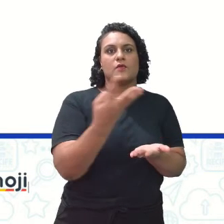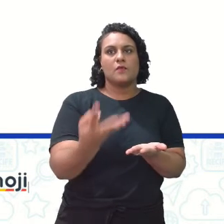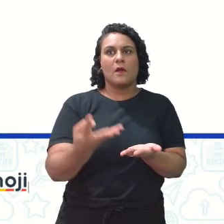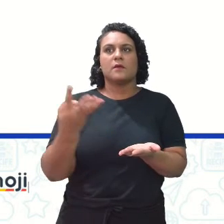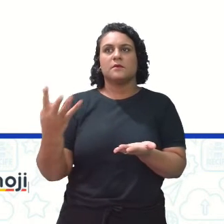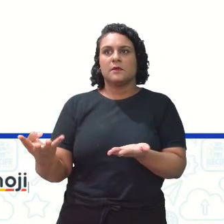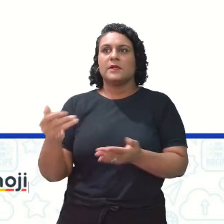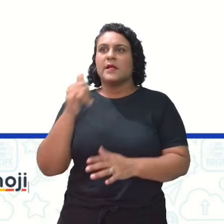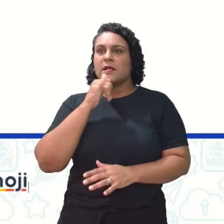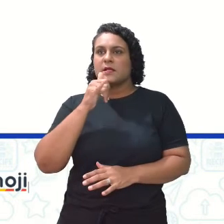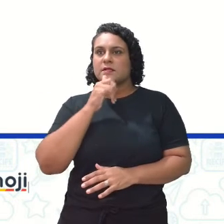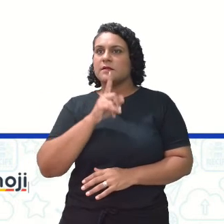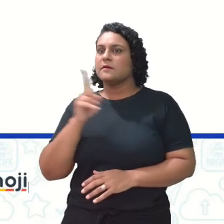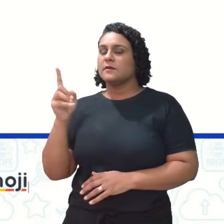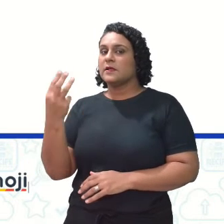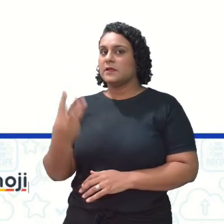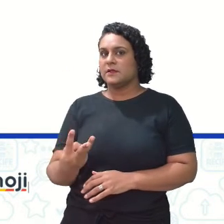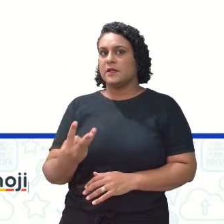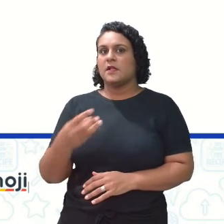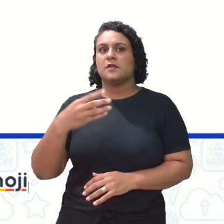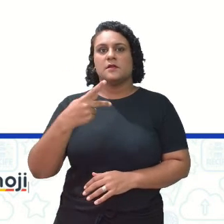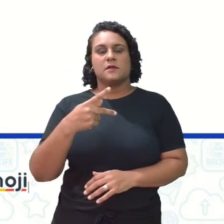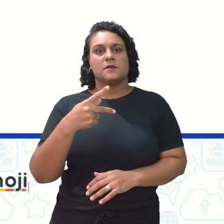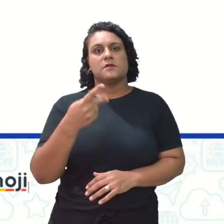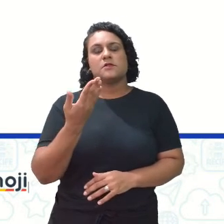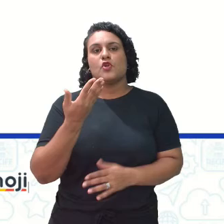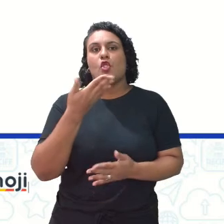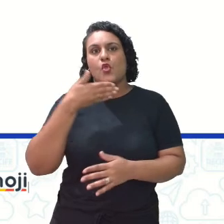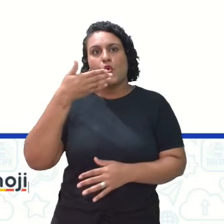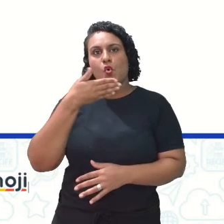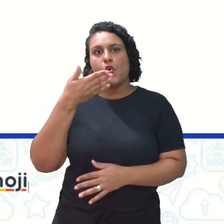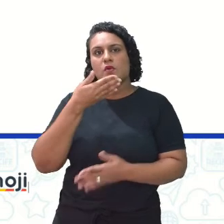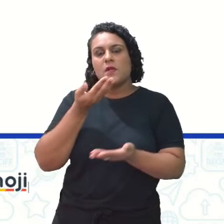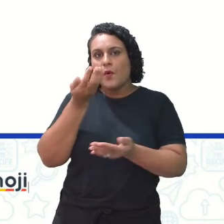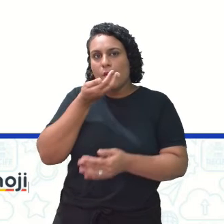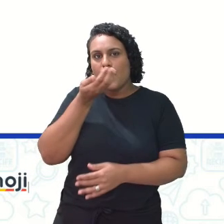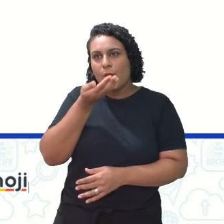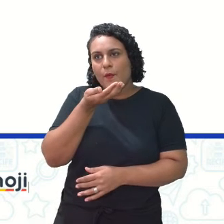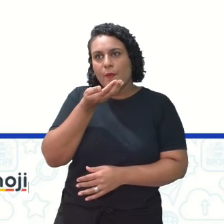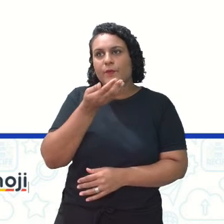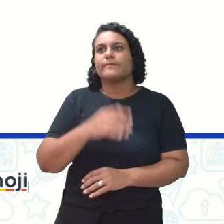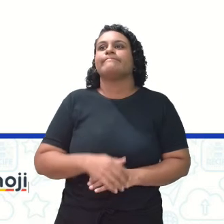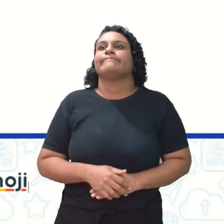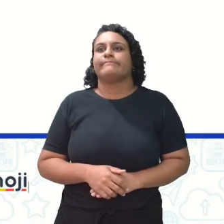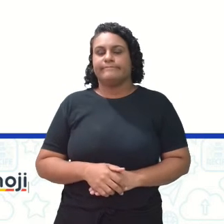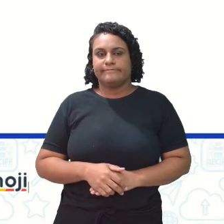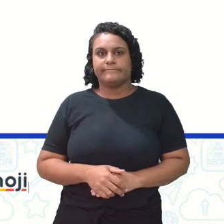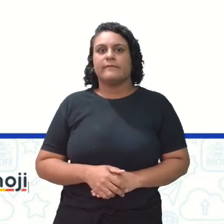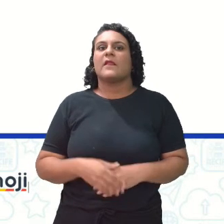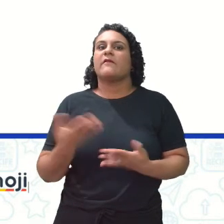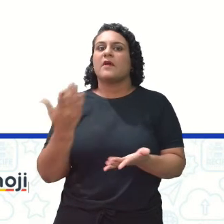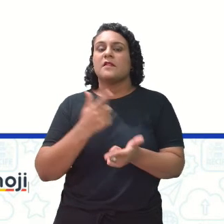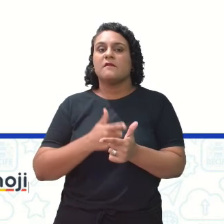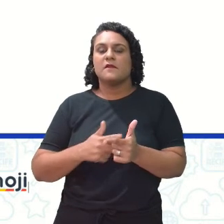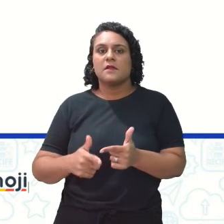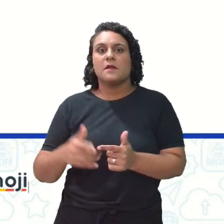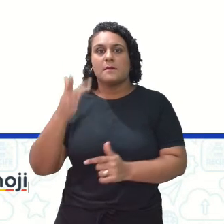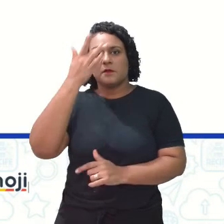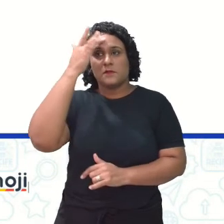Como, por exemplo, aqui, 3 paçocas para dividir para 2 pessoas, cada pessoa vai ficar